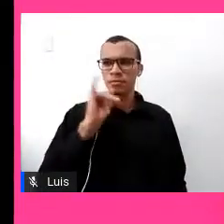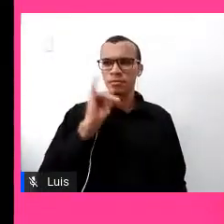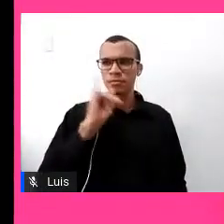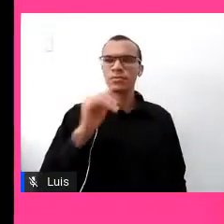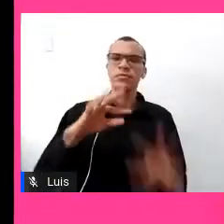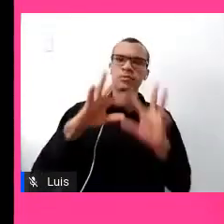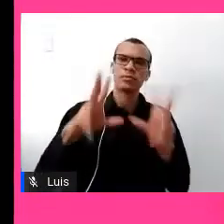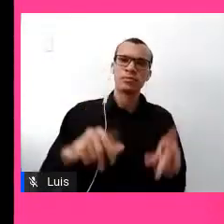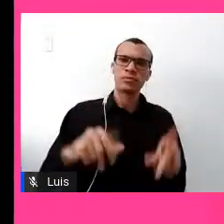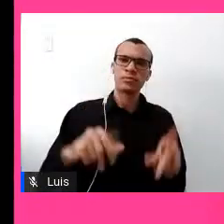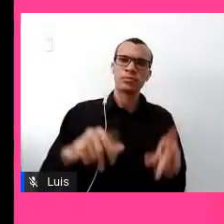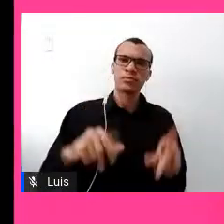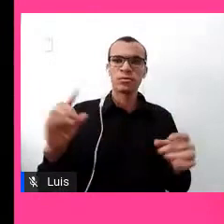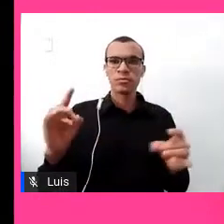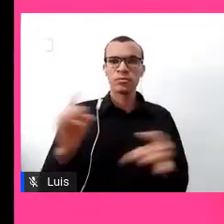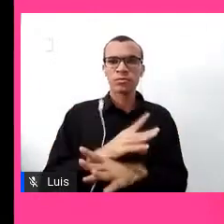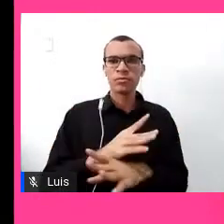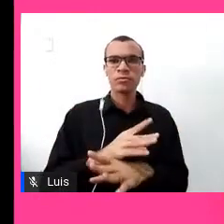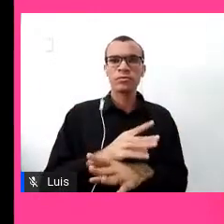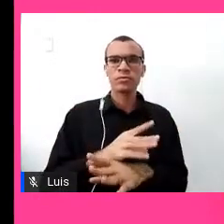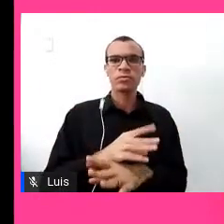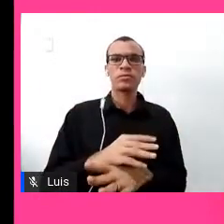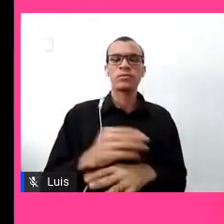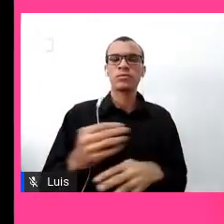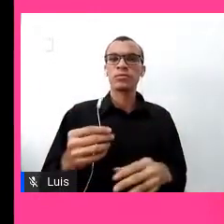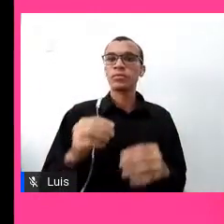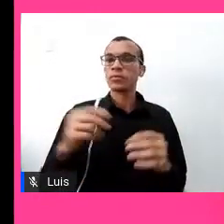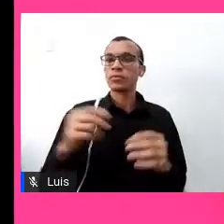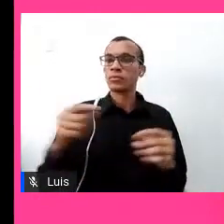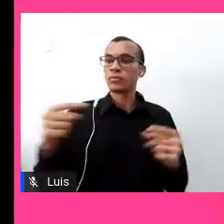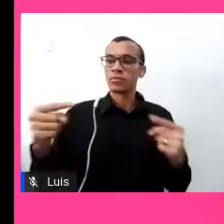acabamento foi muito influenciado por esse risco.